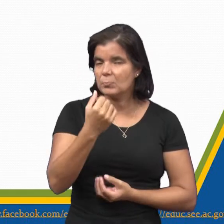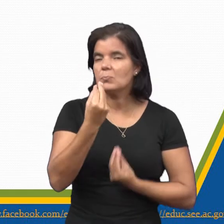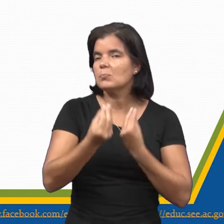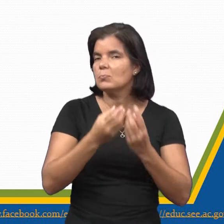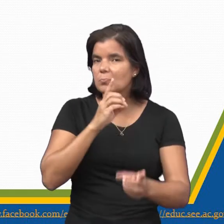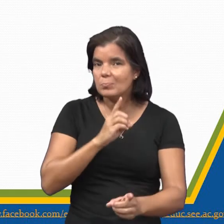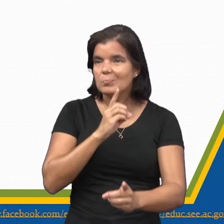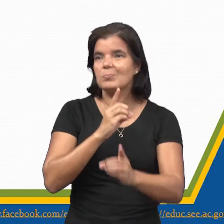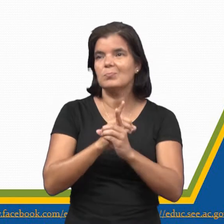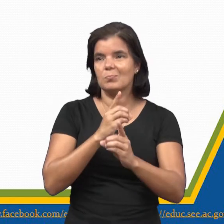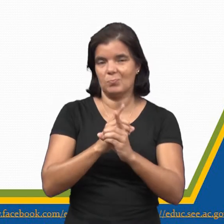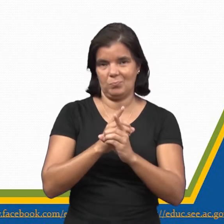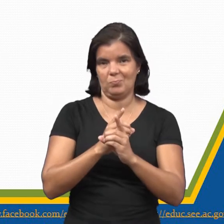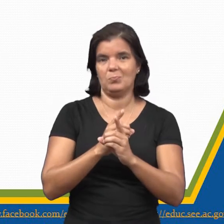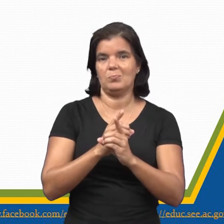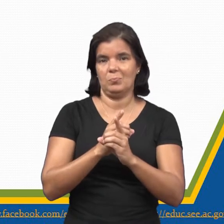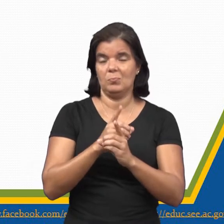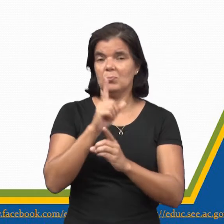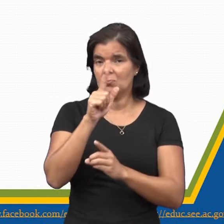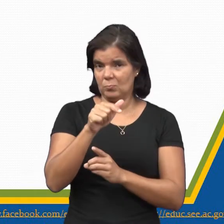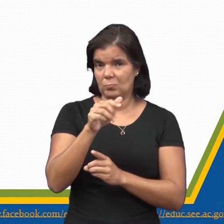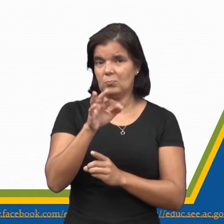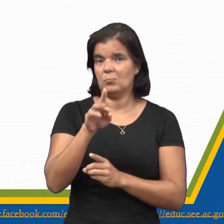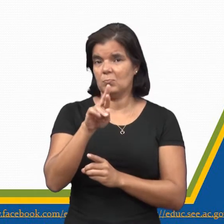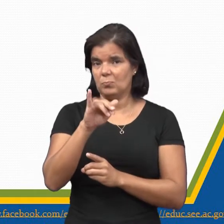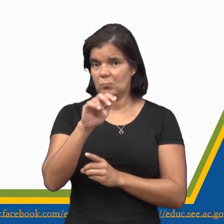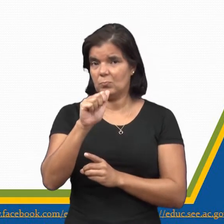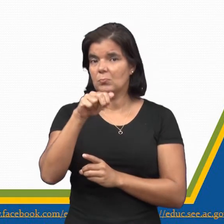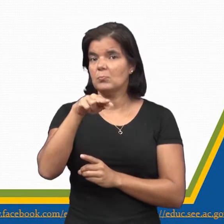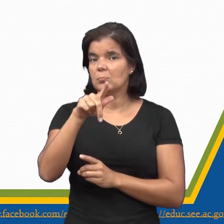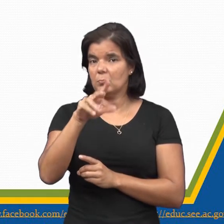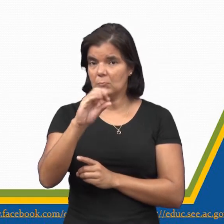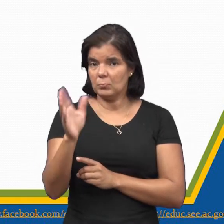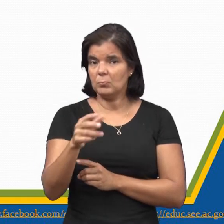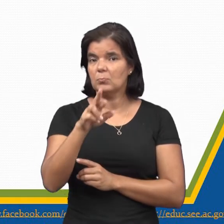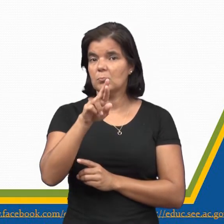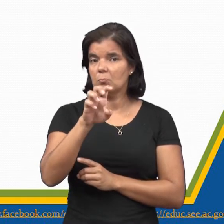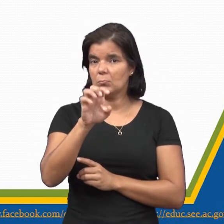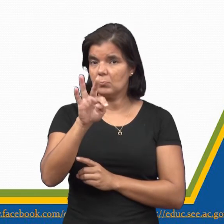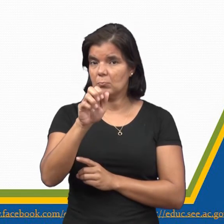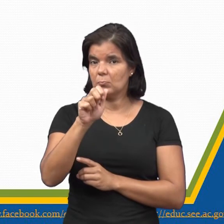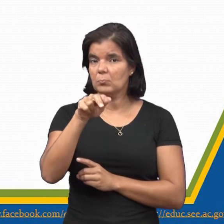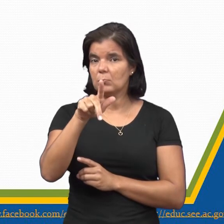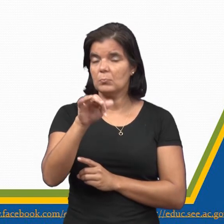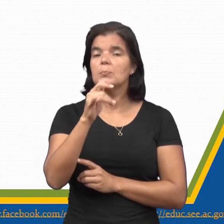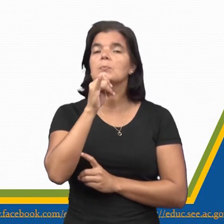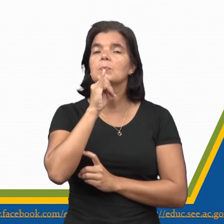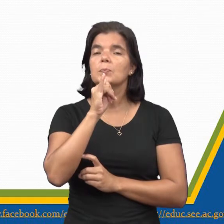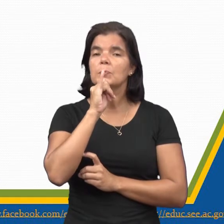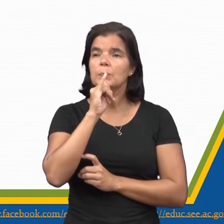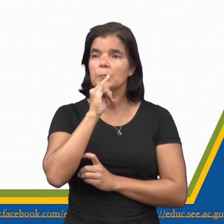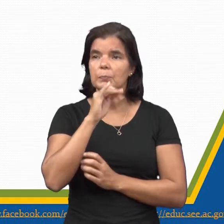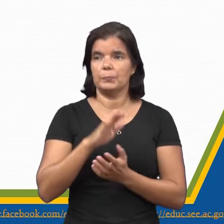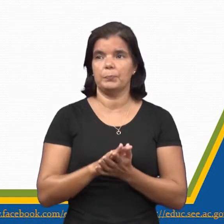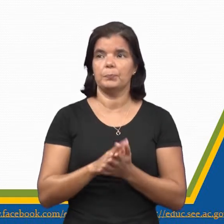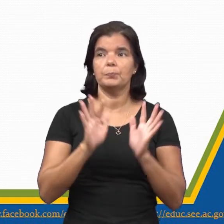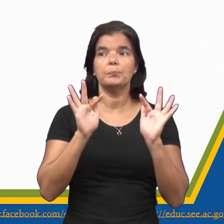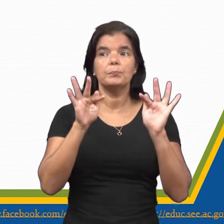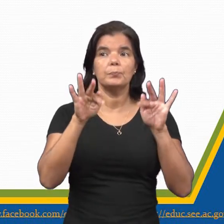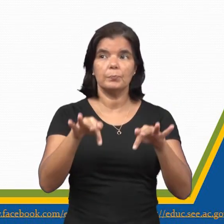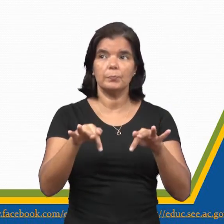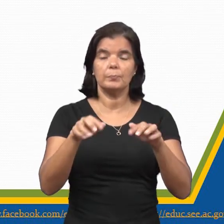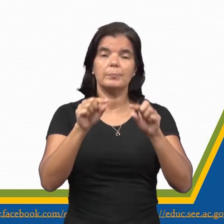identificar quando que é um triângulo retângulo, tá, gente? Vamos pegar esse exemplo aqui. Determine a área de um